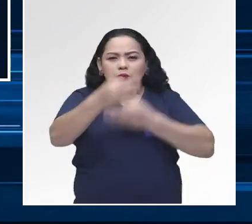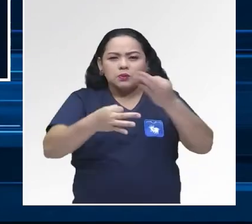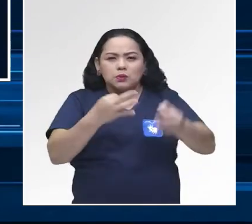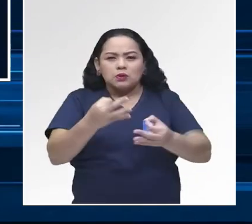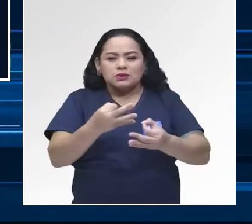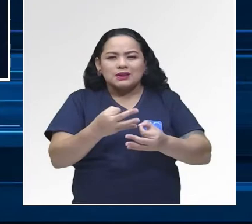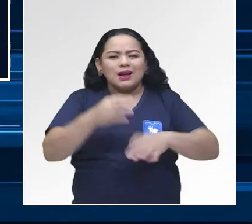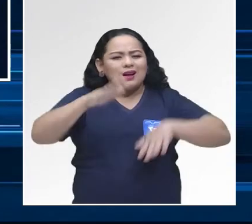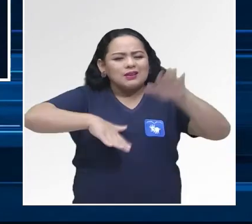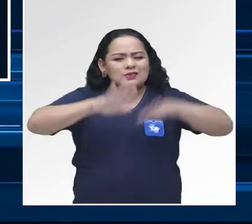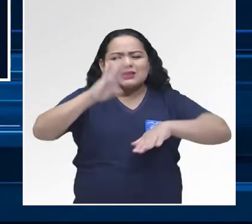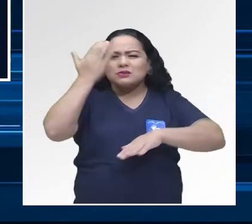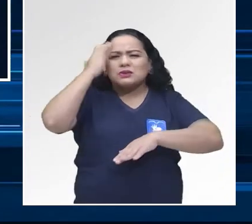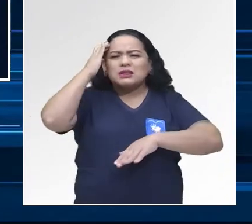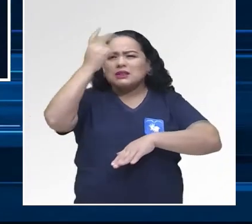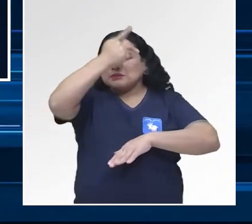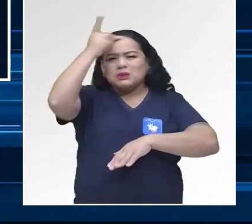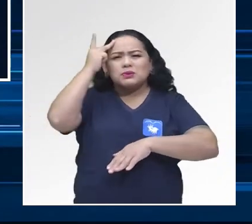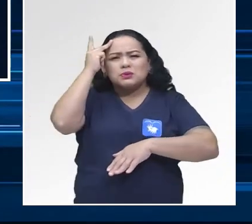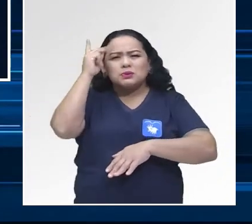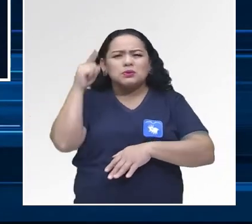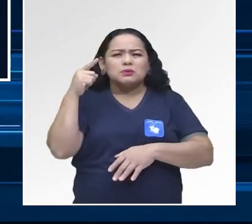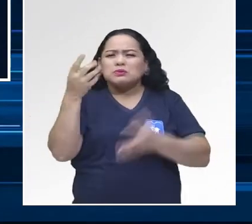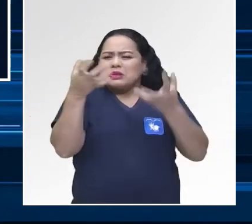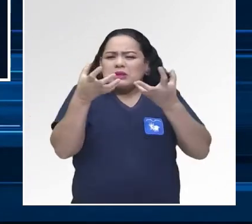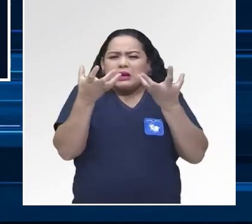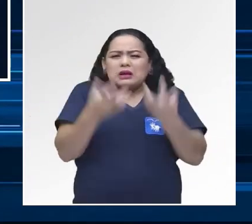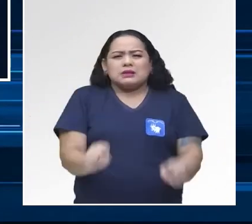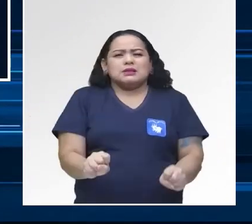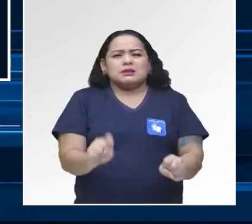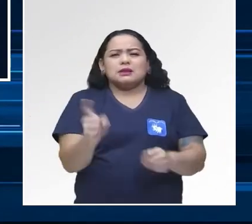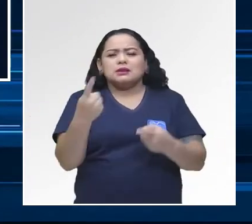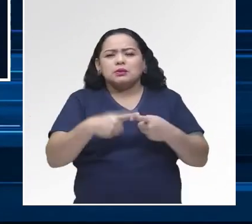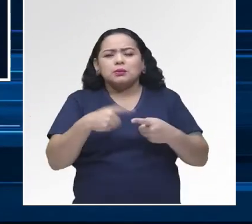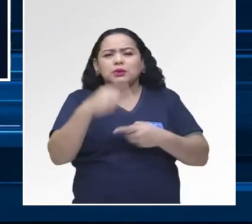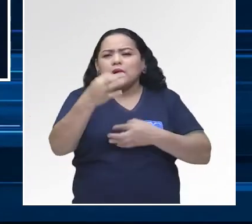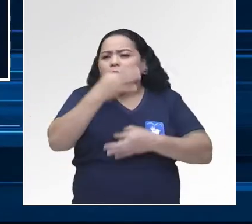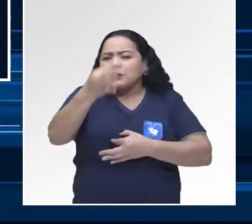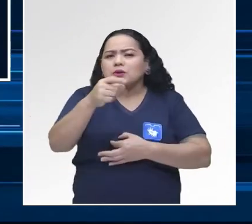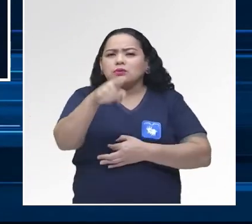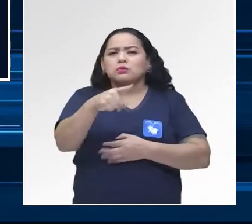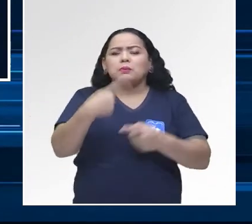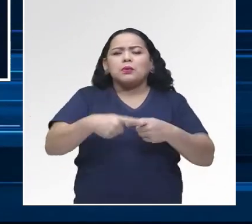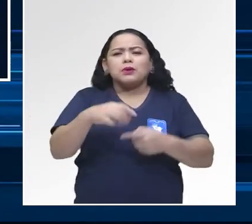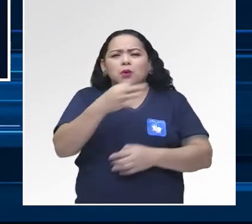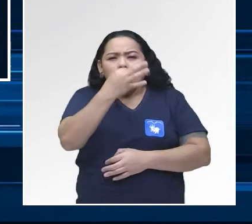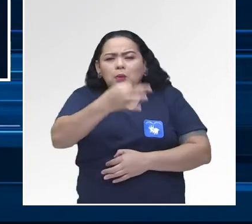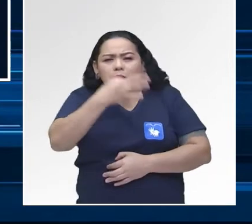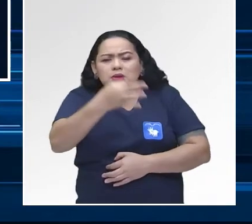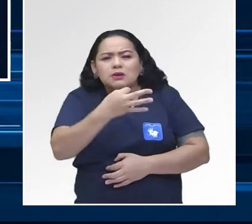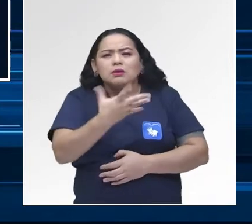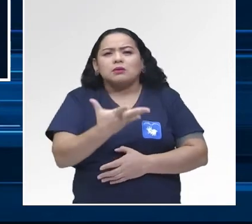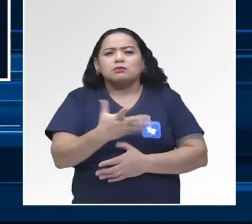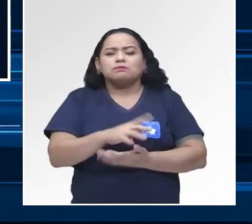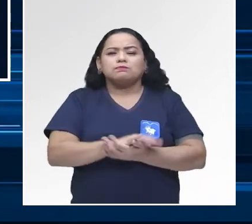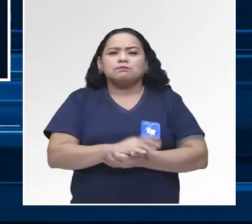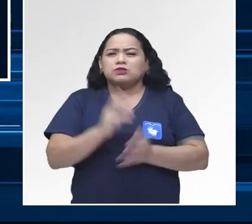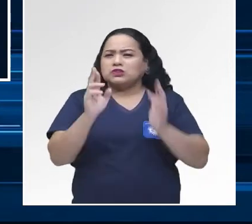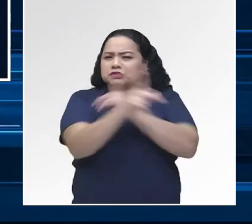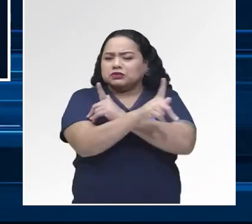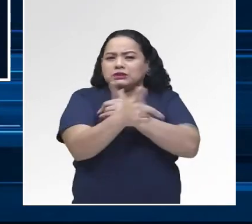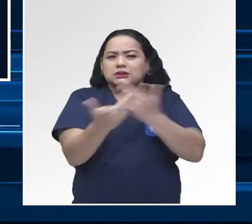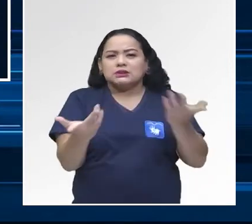não entendem, muitas vezes até não aceitam o seu posicionamento, porque ele é mais crítico, né? Ele é mais